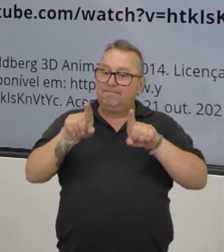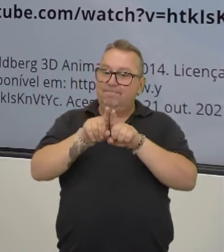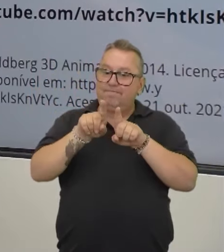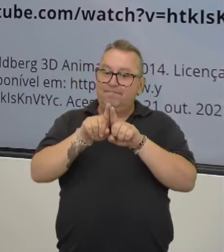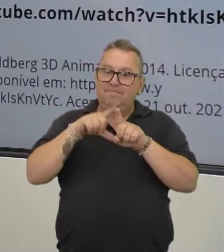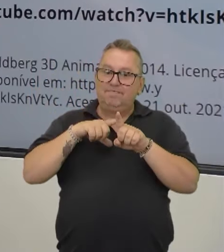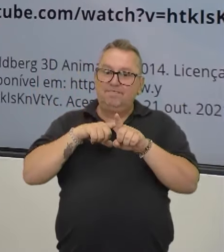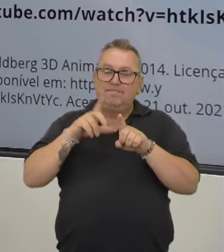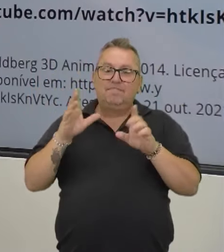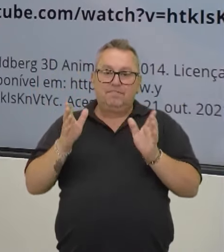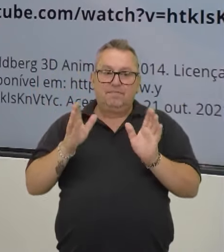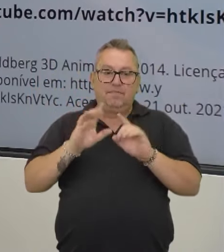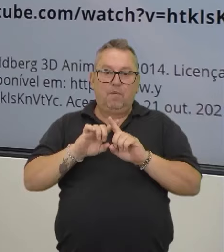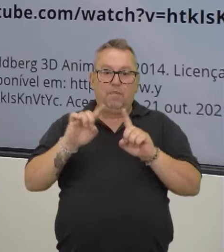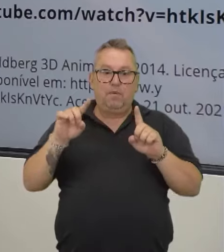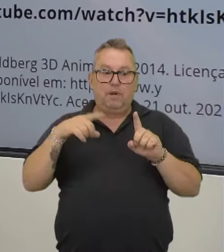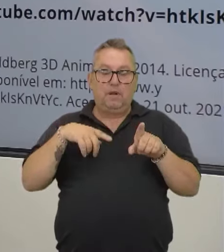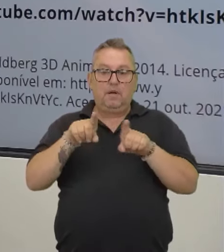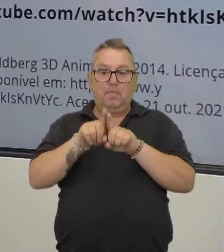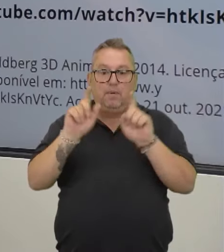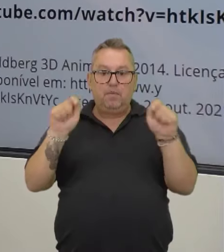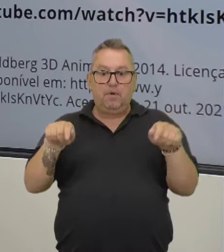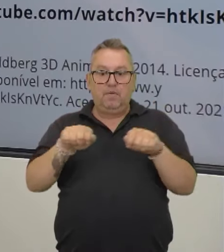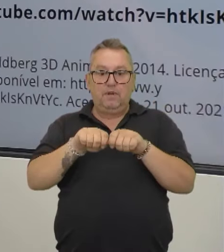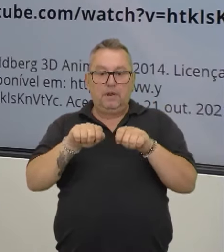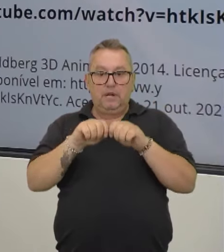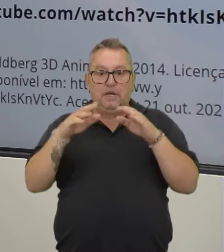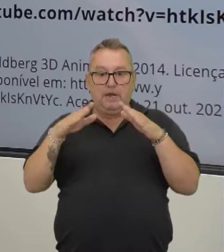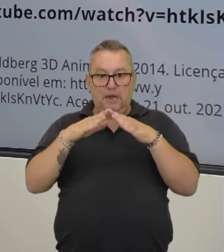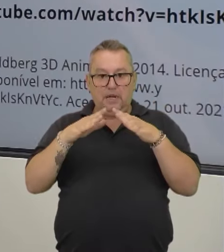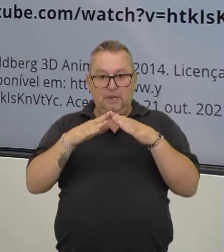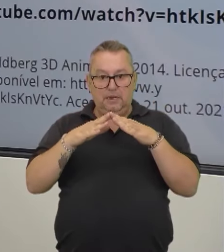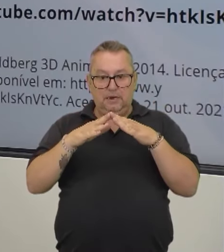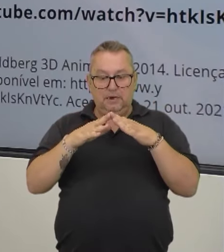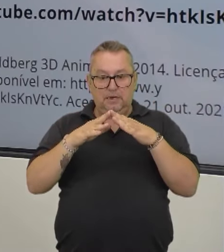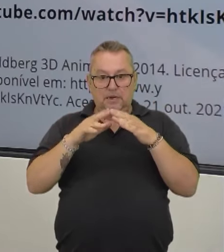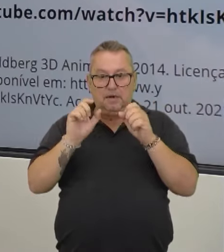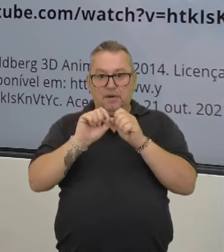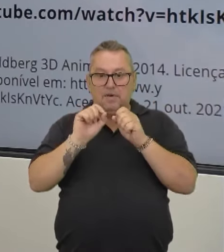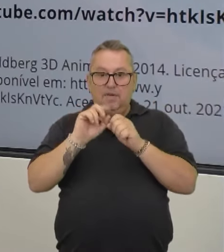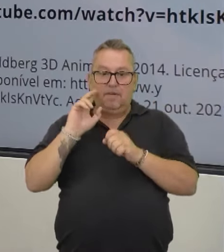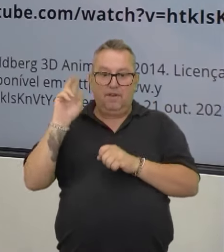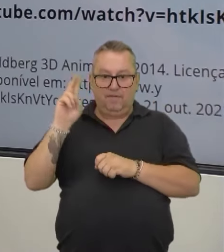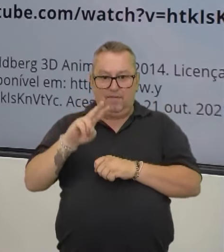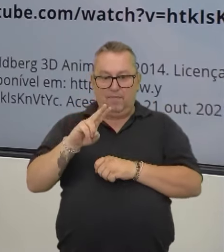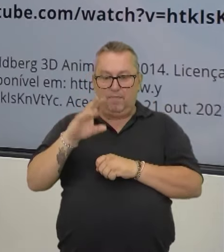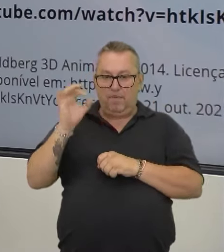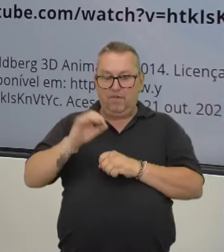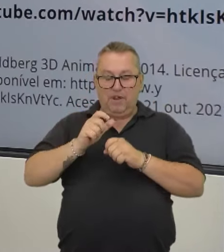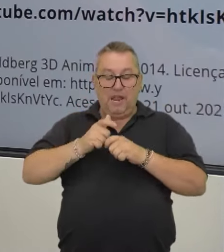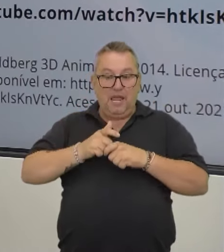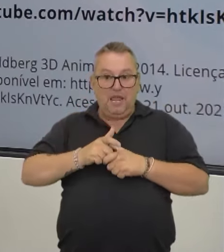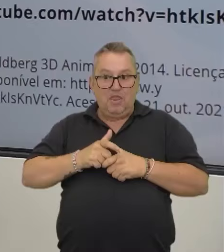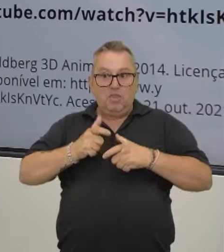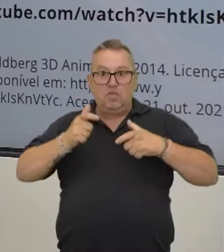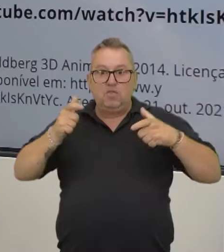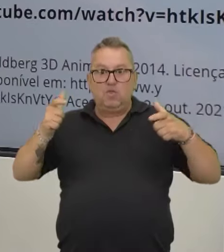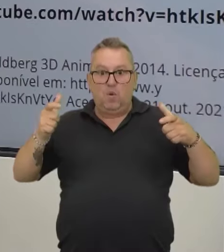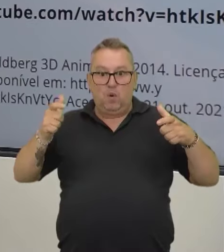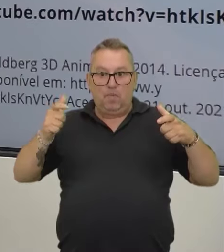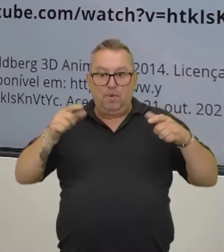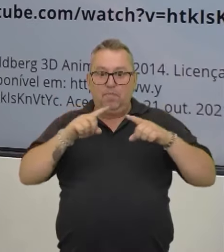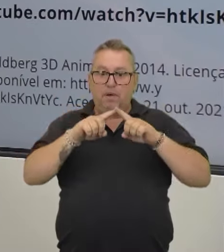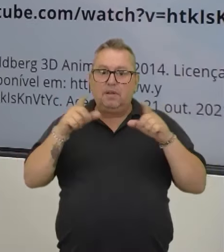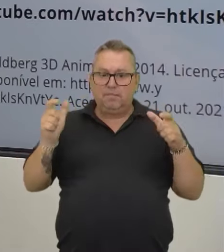é editado e tal. Mas é algo que a gente pode fazer em casa. É óbvio que ele fez uma máquina de Ruby Goldberg imensa, mas